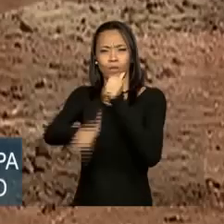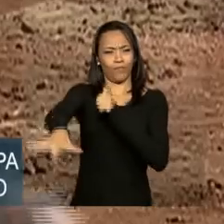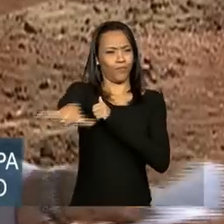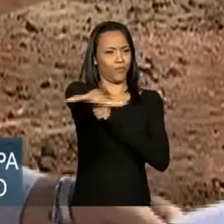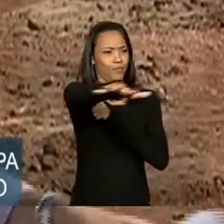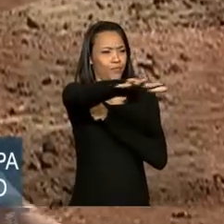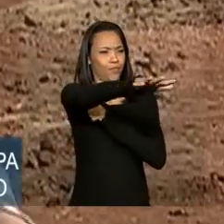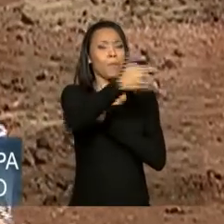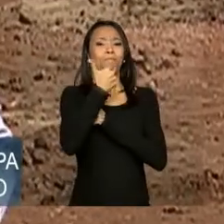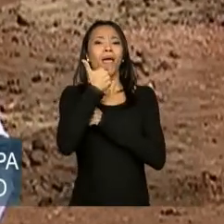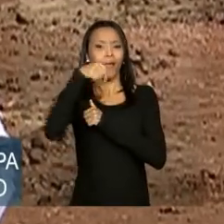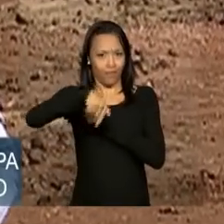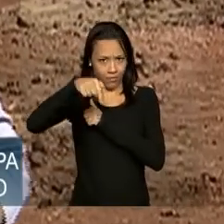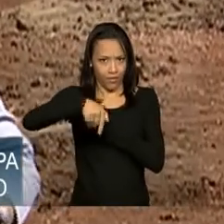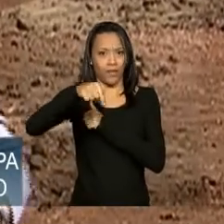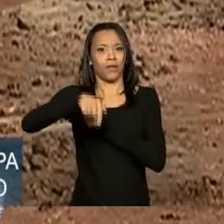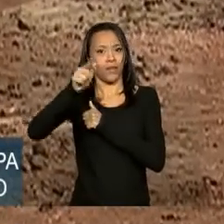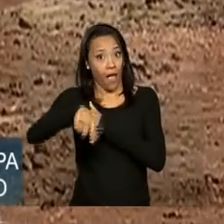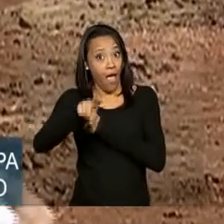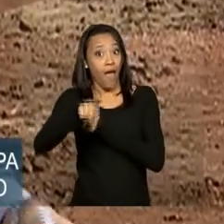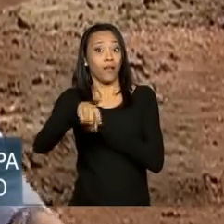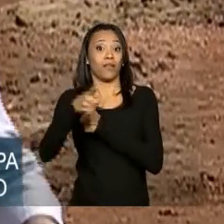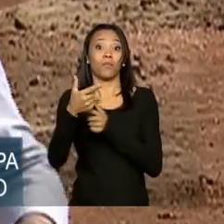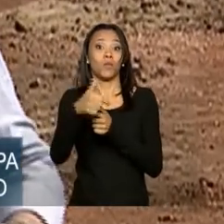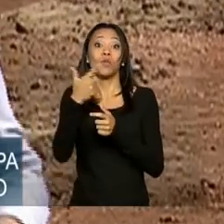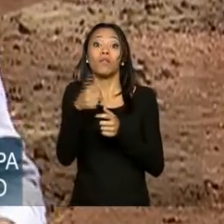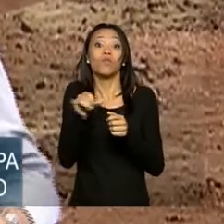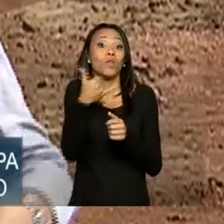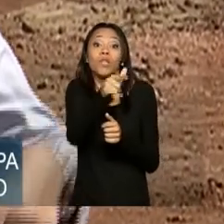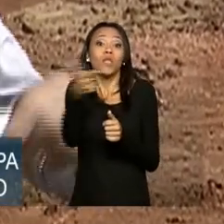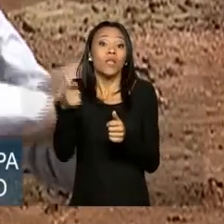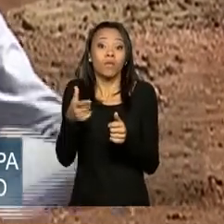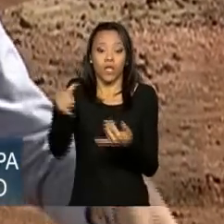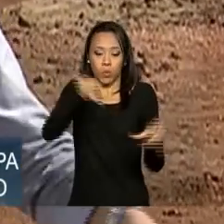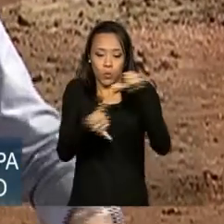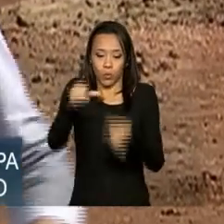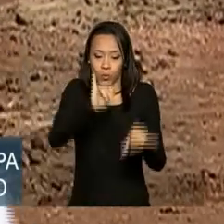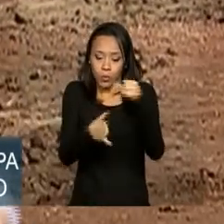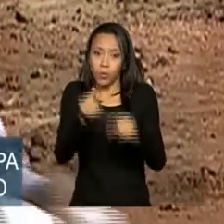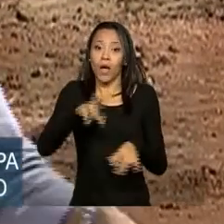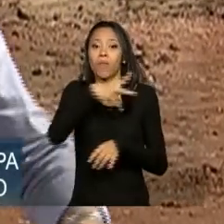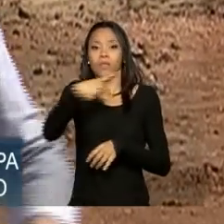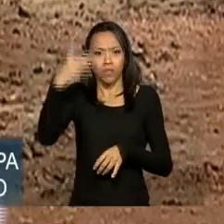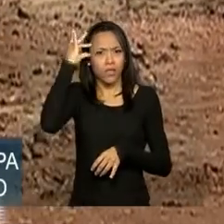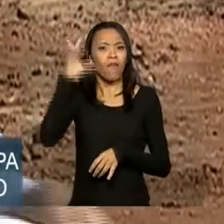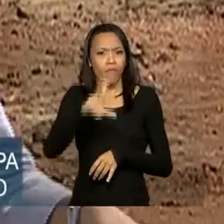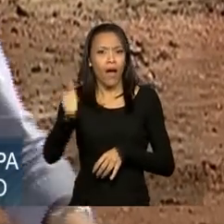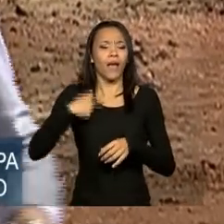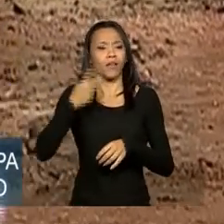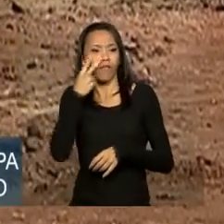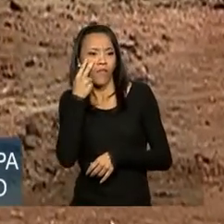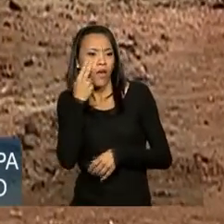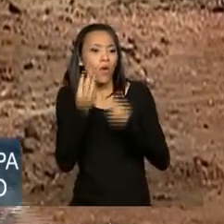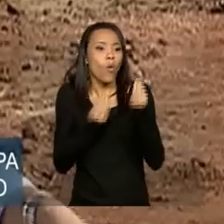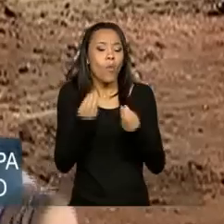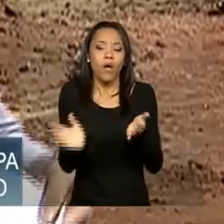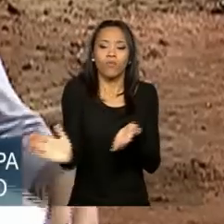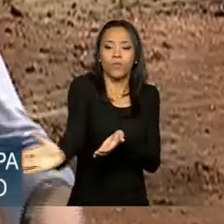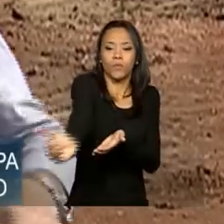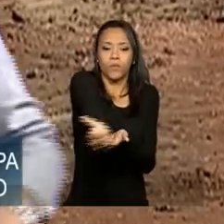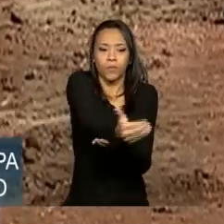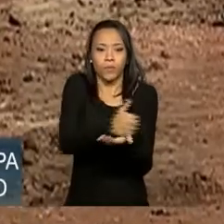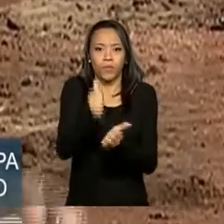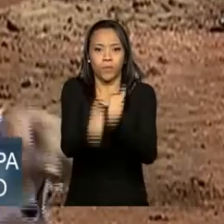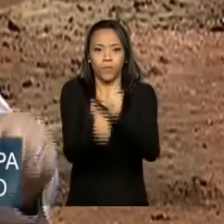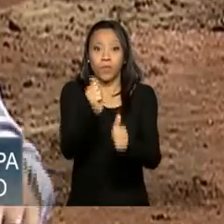estamos uma plantação de arroz também agroecológico a presidenta vai eh participar aí da colheita dos primeiros grãos desse arroz e em